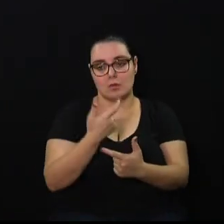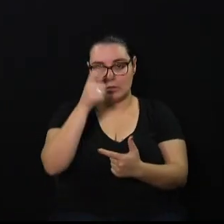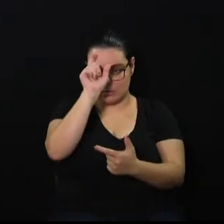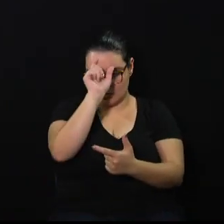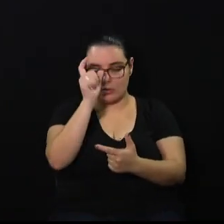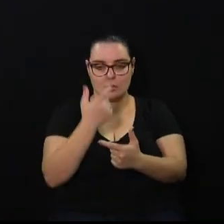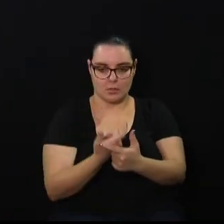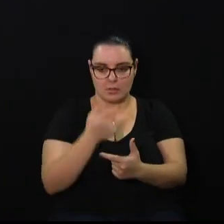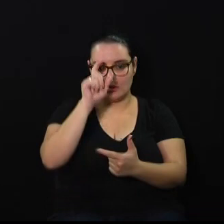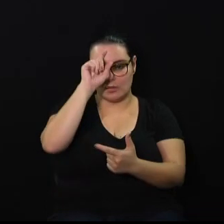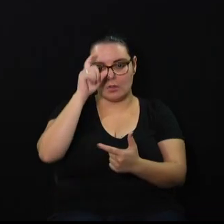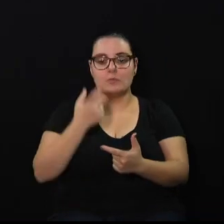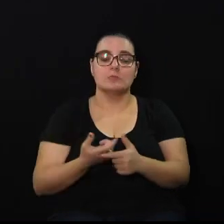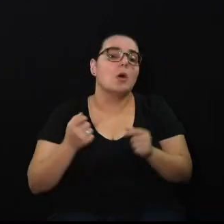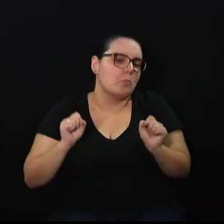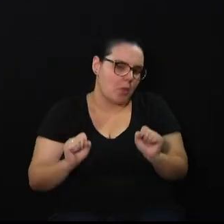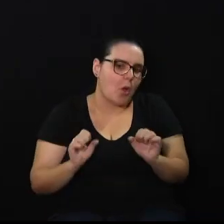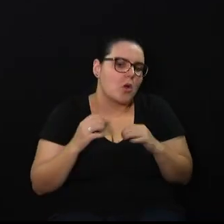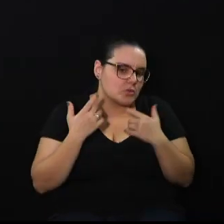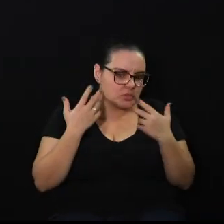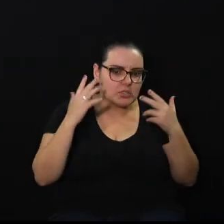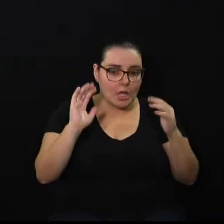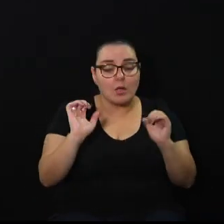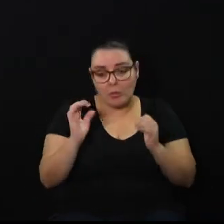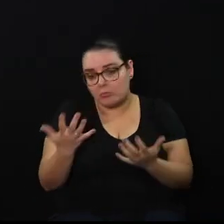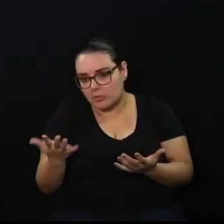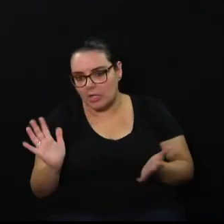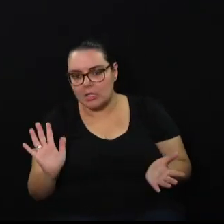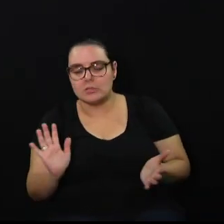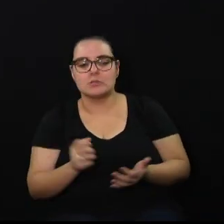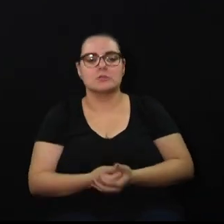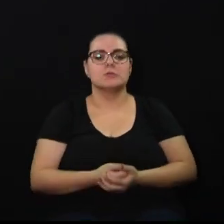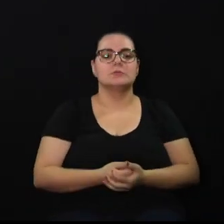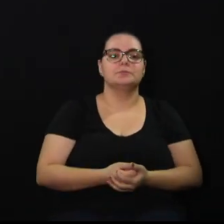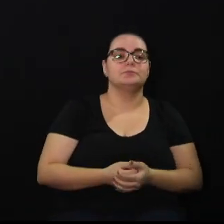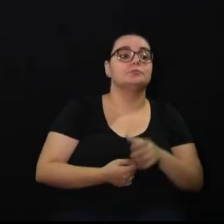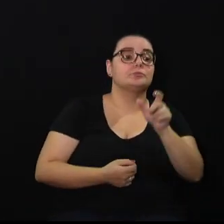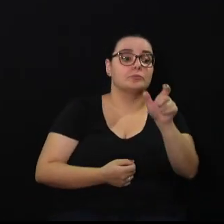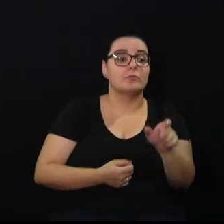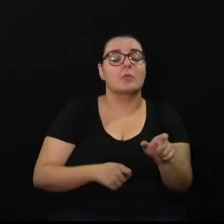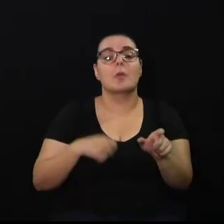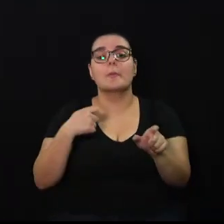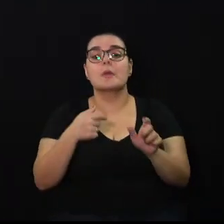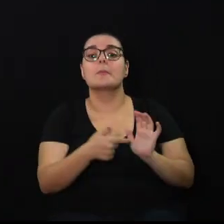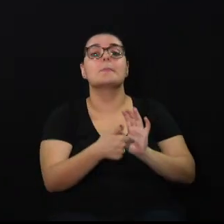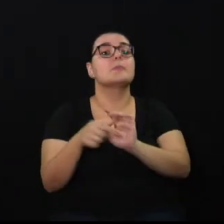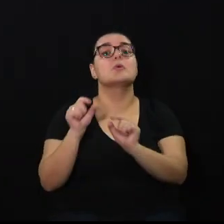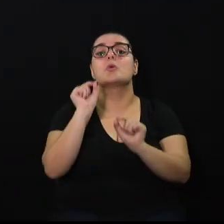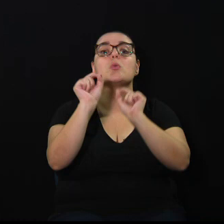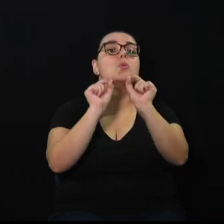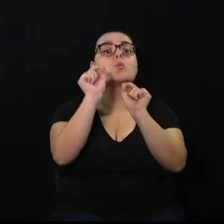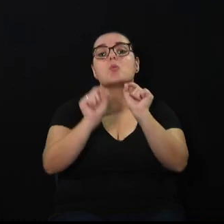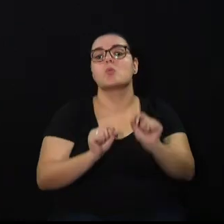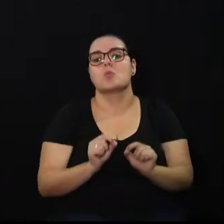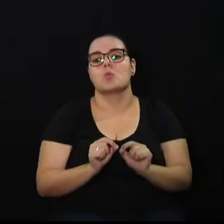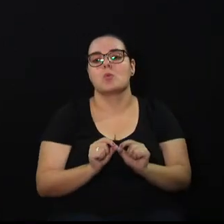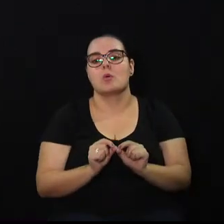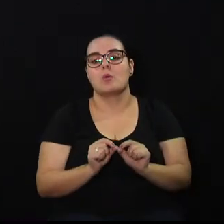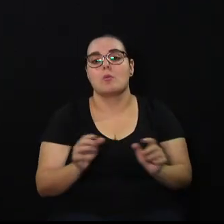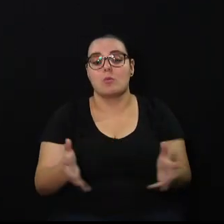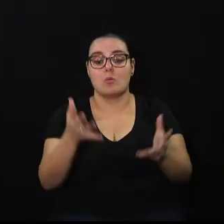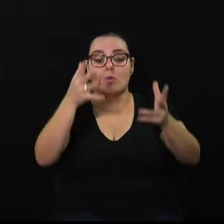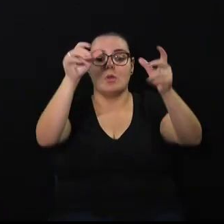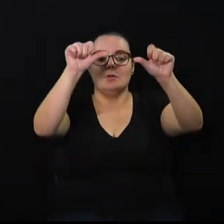então tudo isso ele é bastante elevado em consideração porque e se essa pessoa tem que mostrar esse esse prejuízo esse